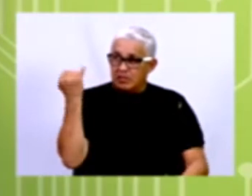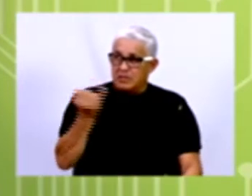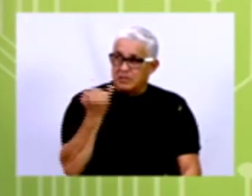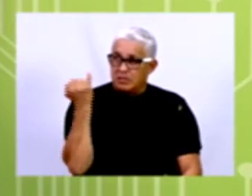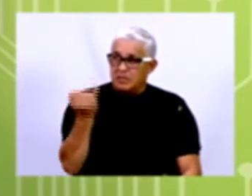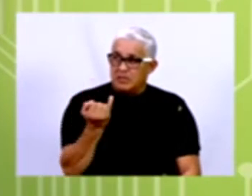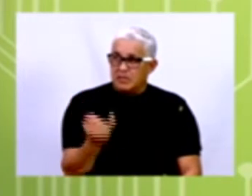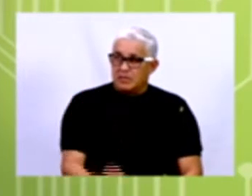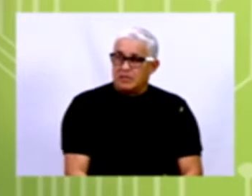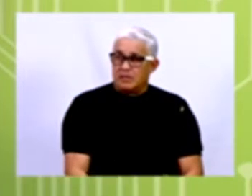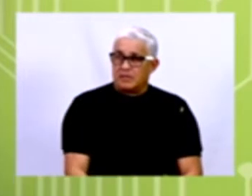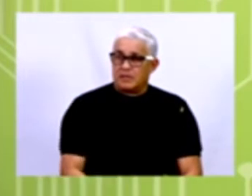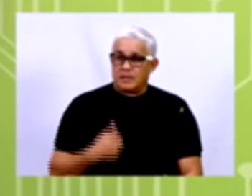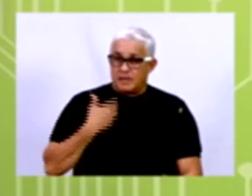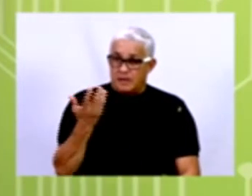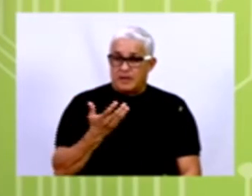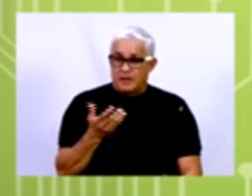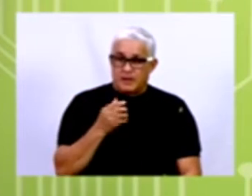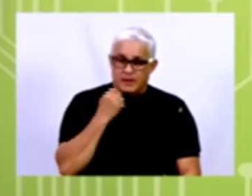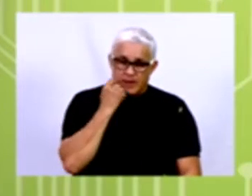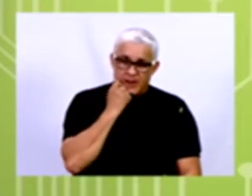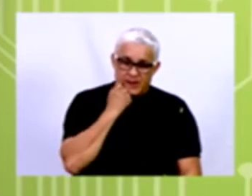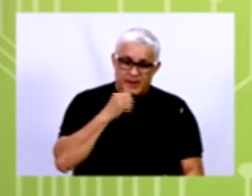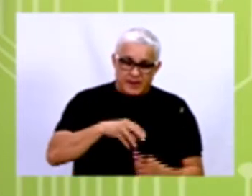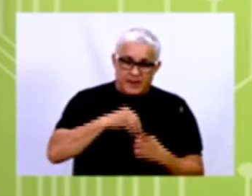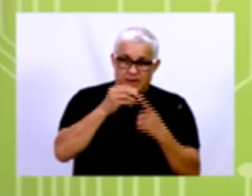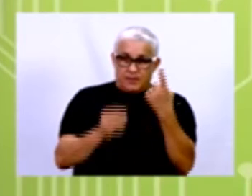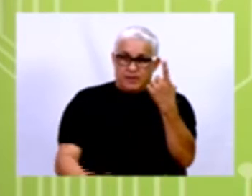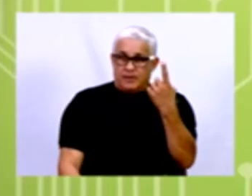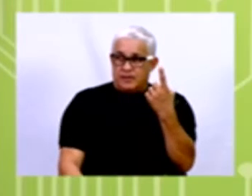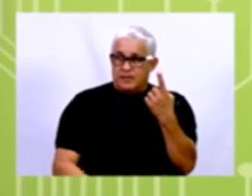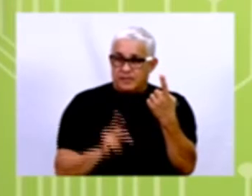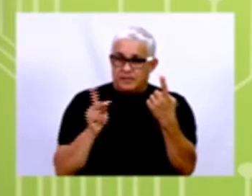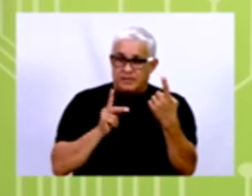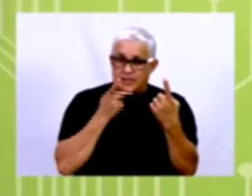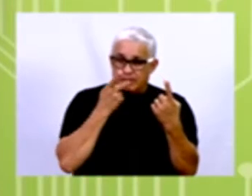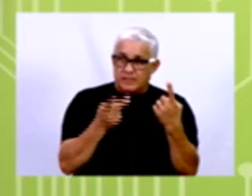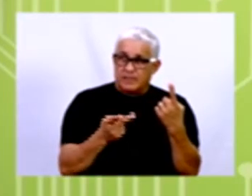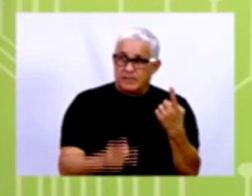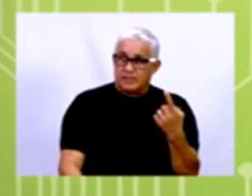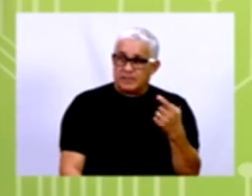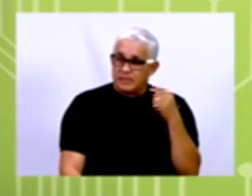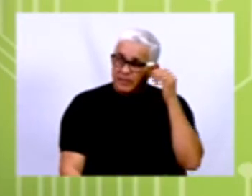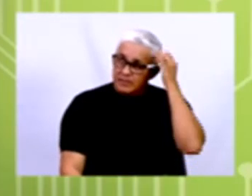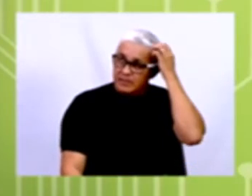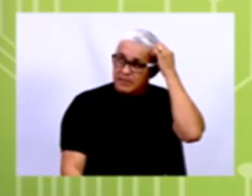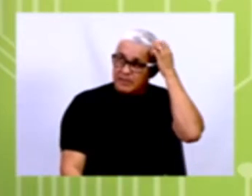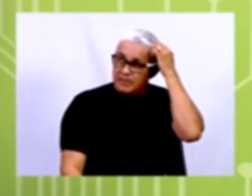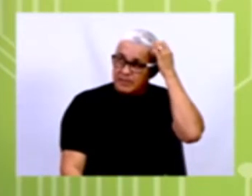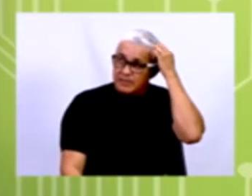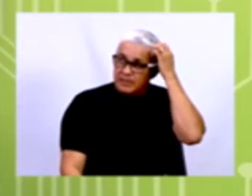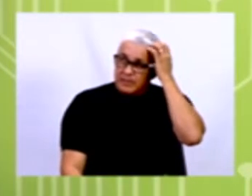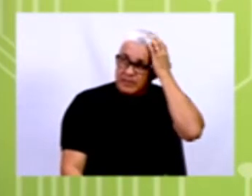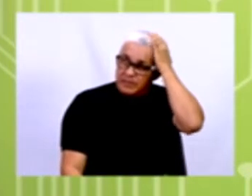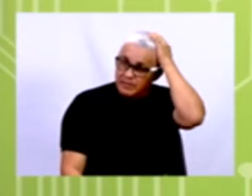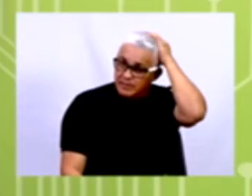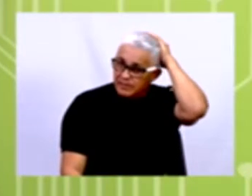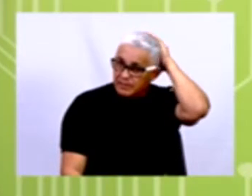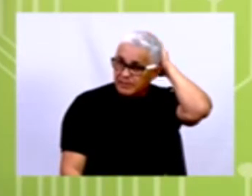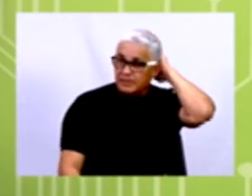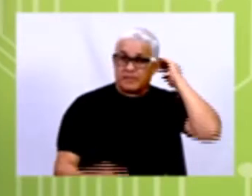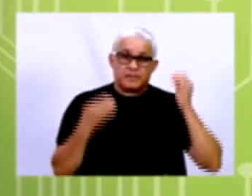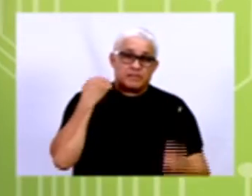destacar um fato que a professora sinalizou, mas eu queria frisar. A função do Banco